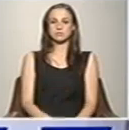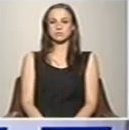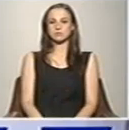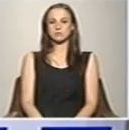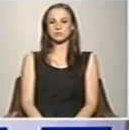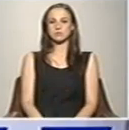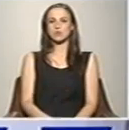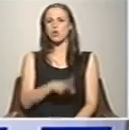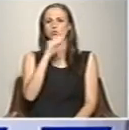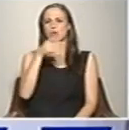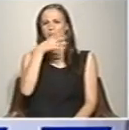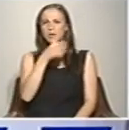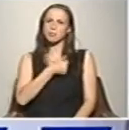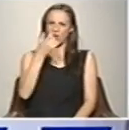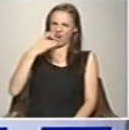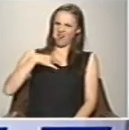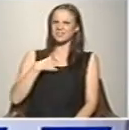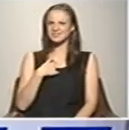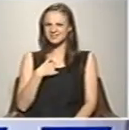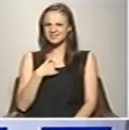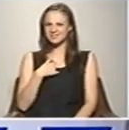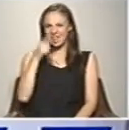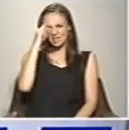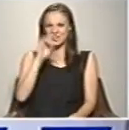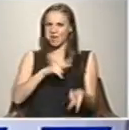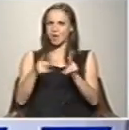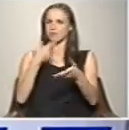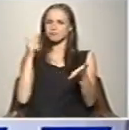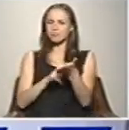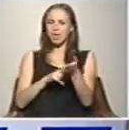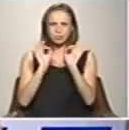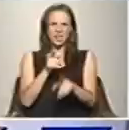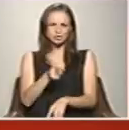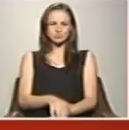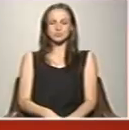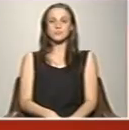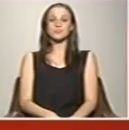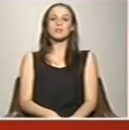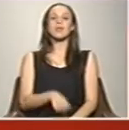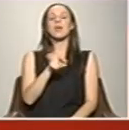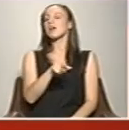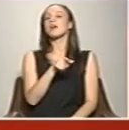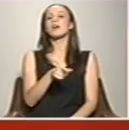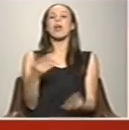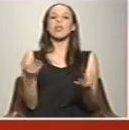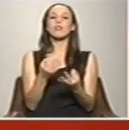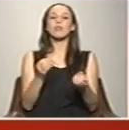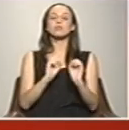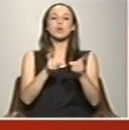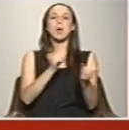O João explicava melhor do que eu. Exatamente. A pôr em prática as suas ideias de negócio, exatamente, não é? Portanto, a Startup Buzz foi fundada em